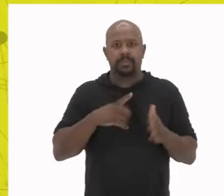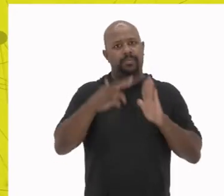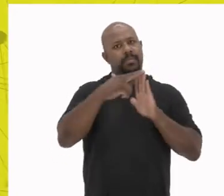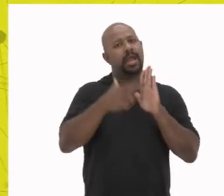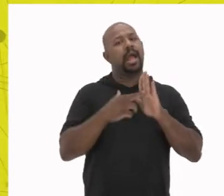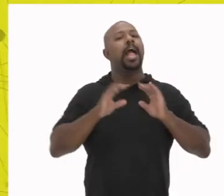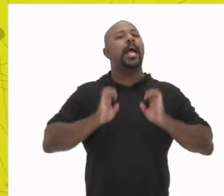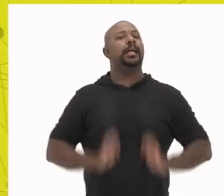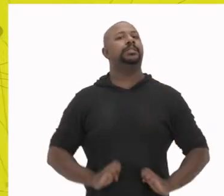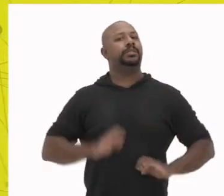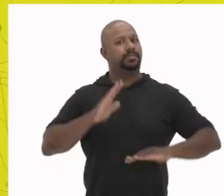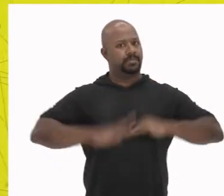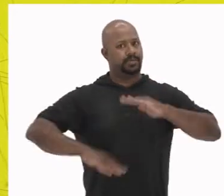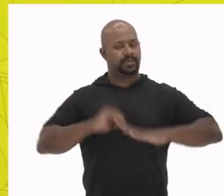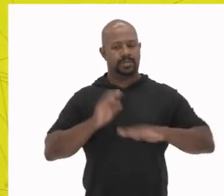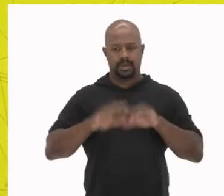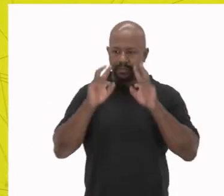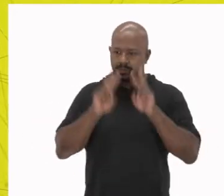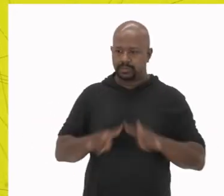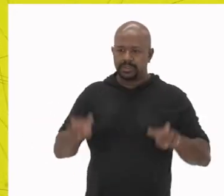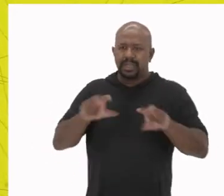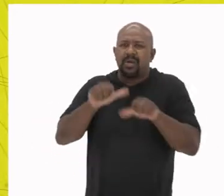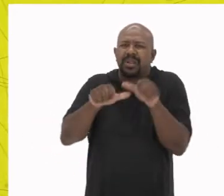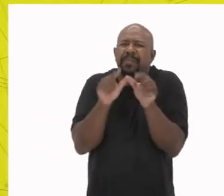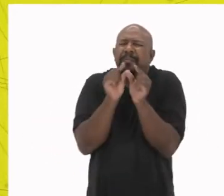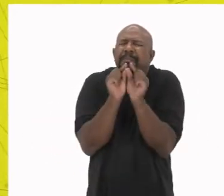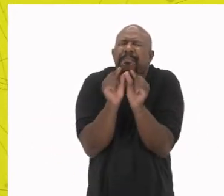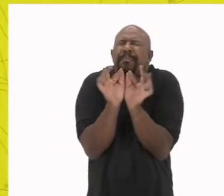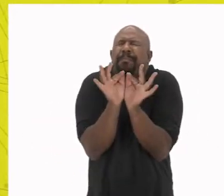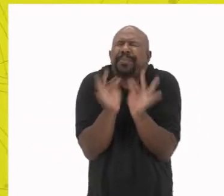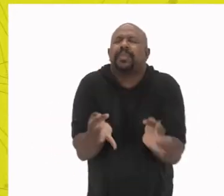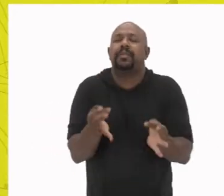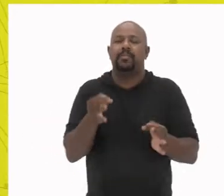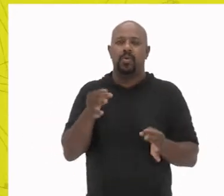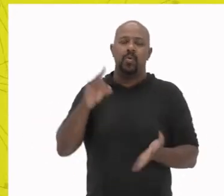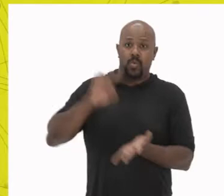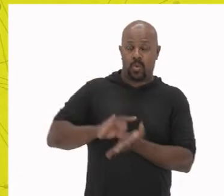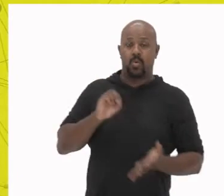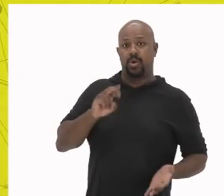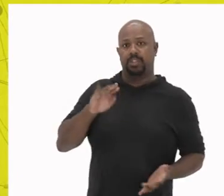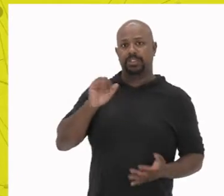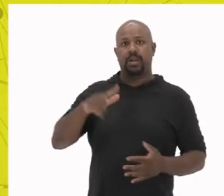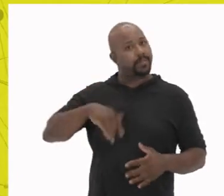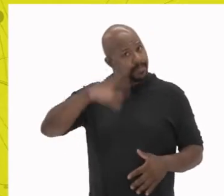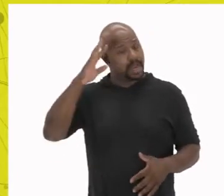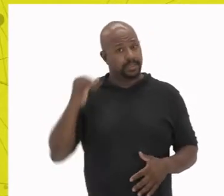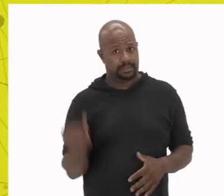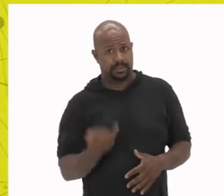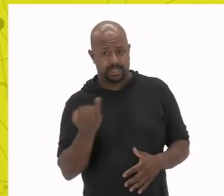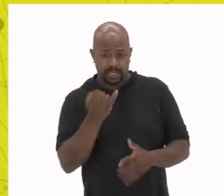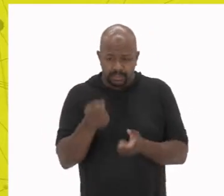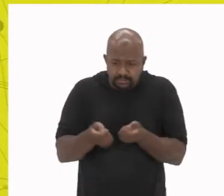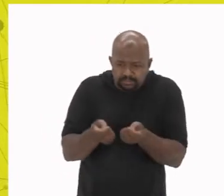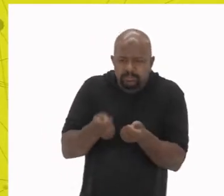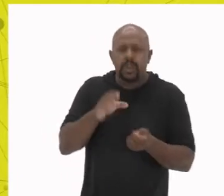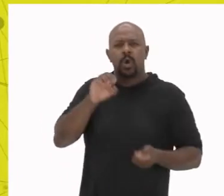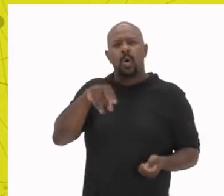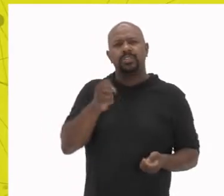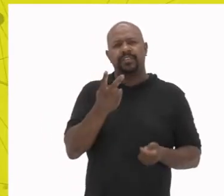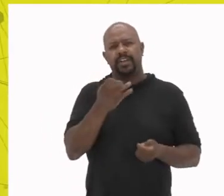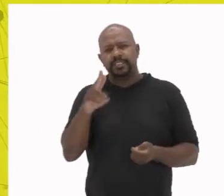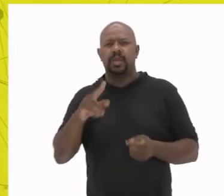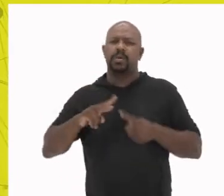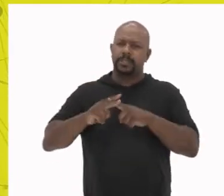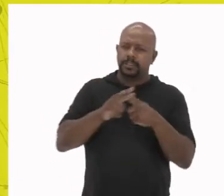de ação, regidos por uma ética profissional, visando alterar o mínimo possível o original. Um dos mais importantes princípios